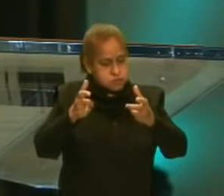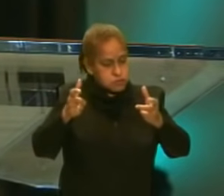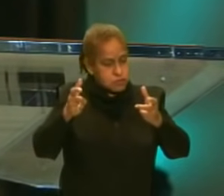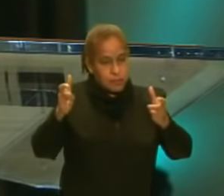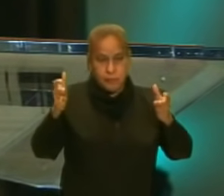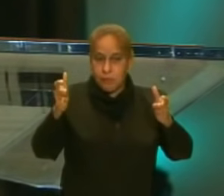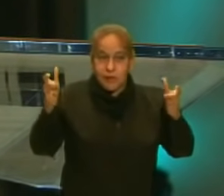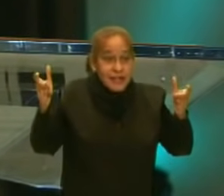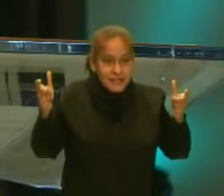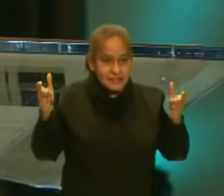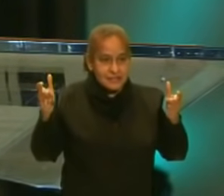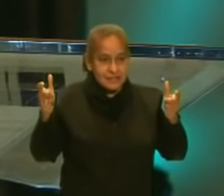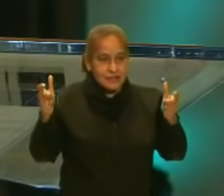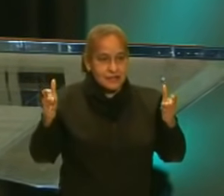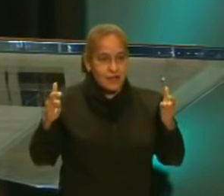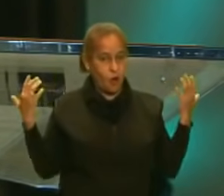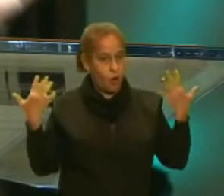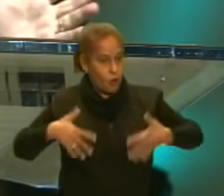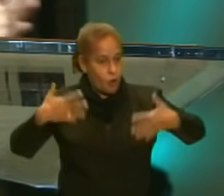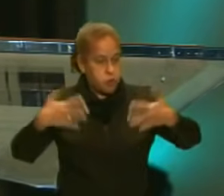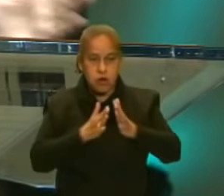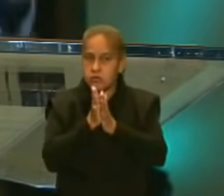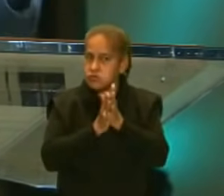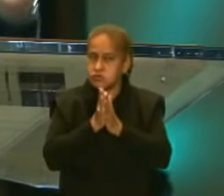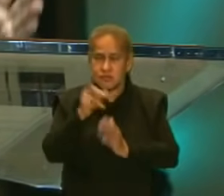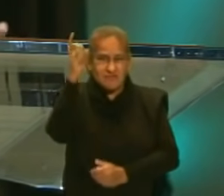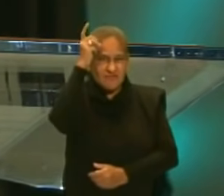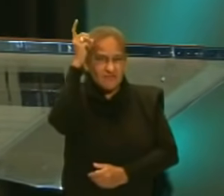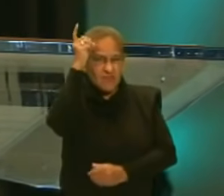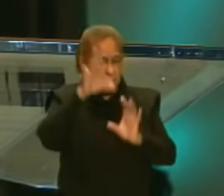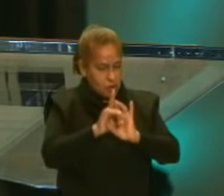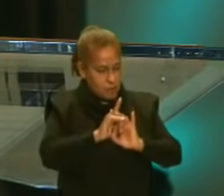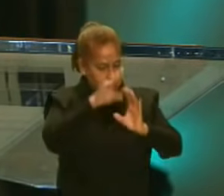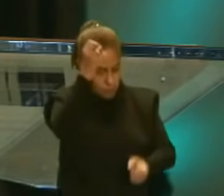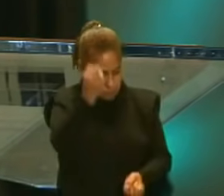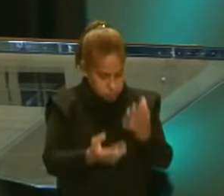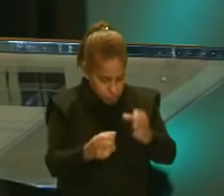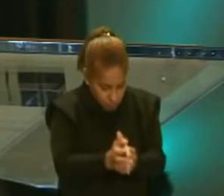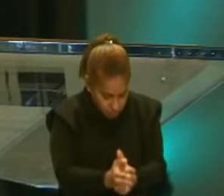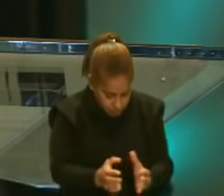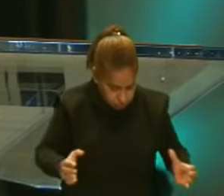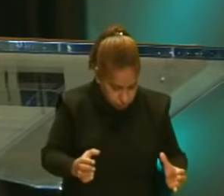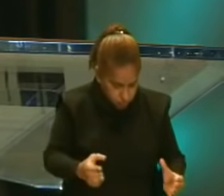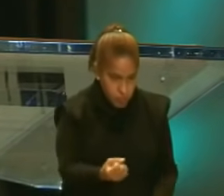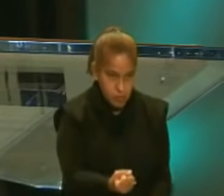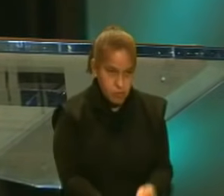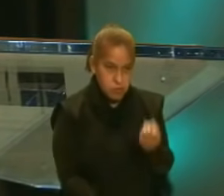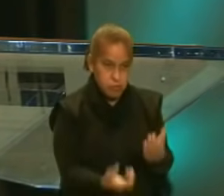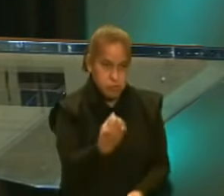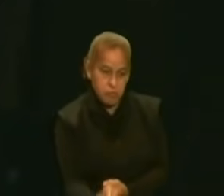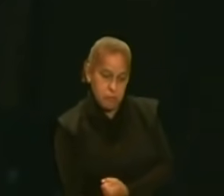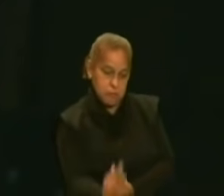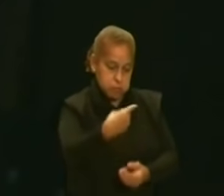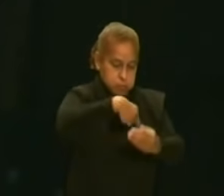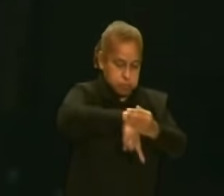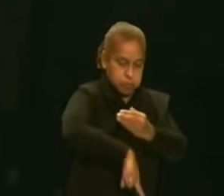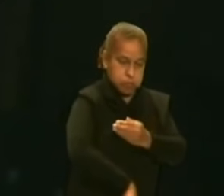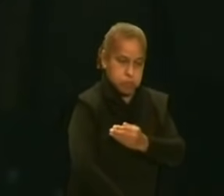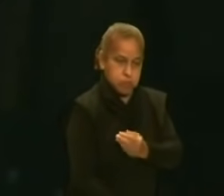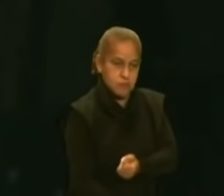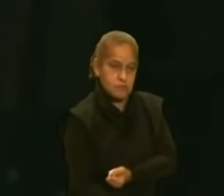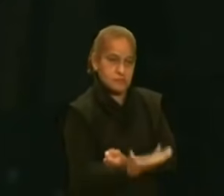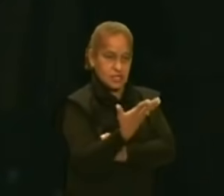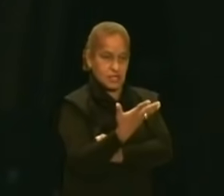número incrível de demônios libertos do abismo pelos 4 anjos fortes que os